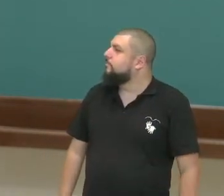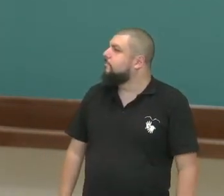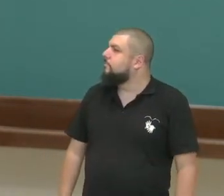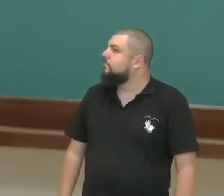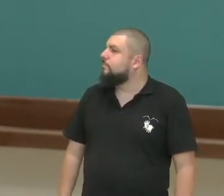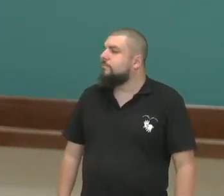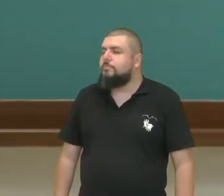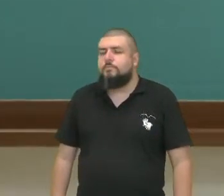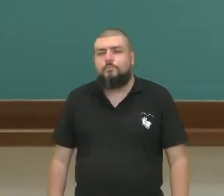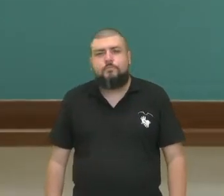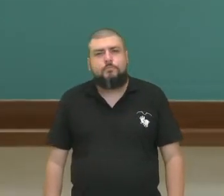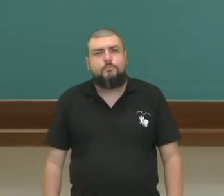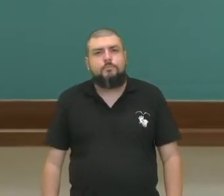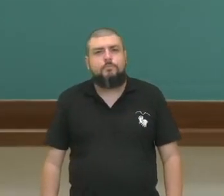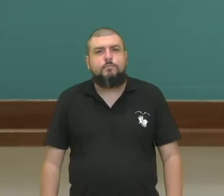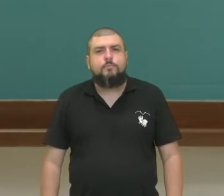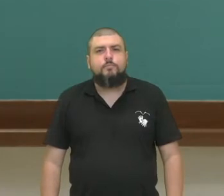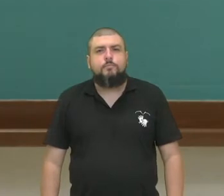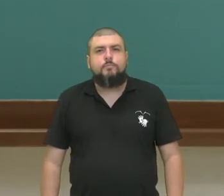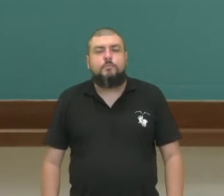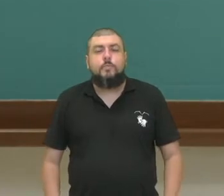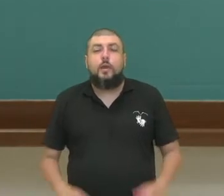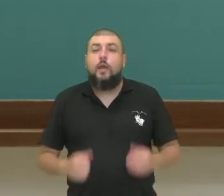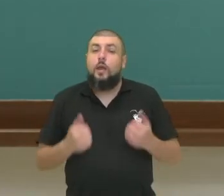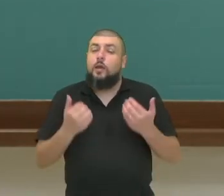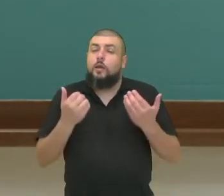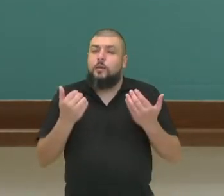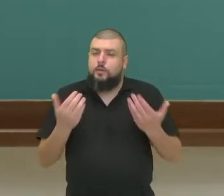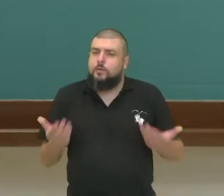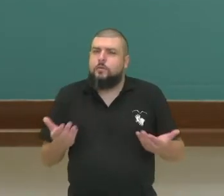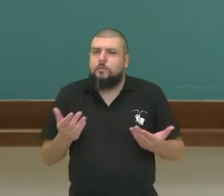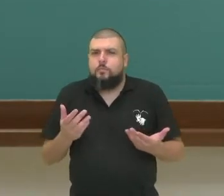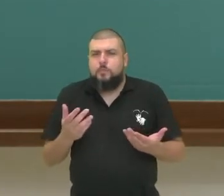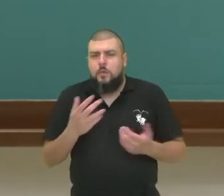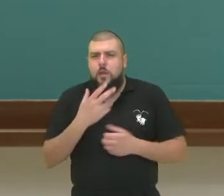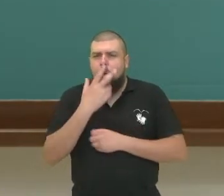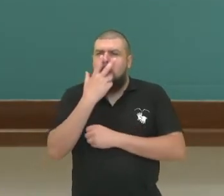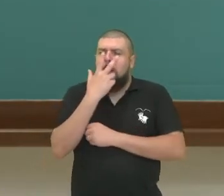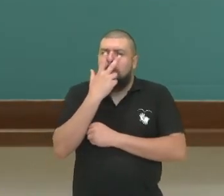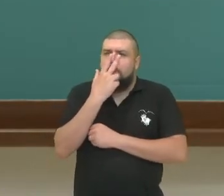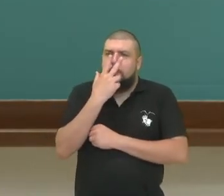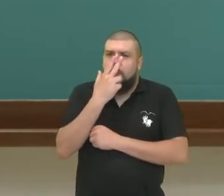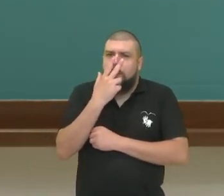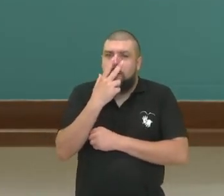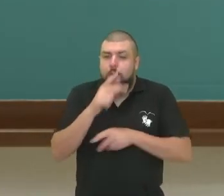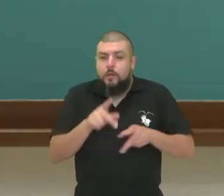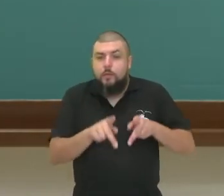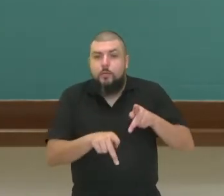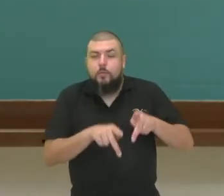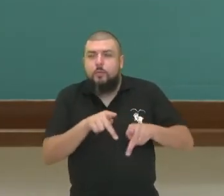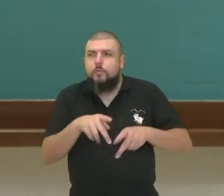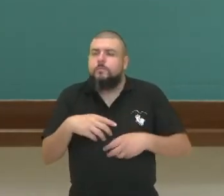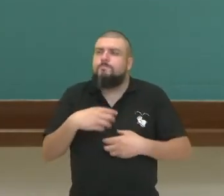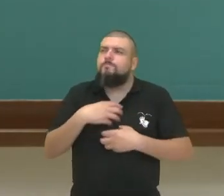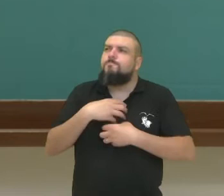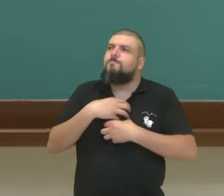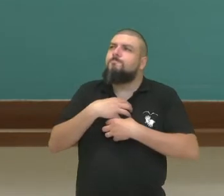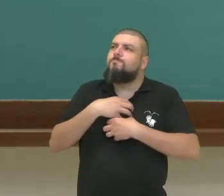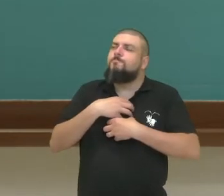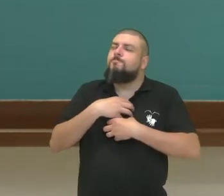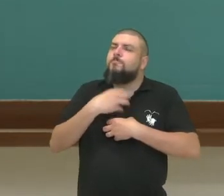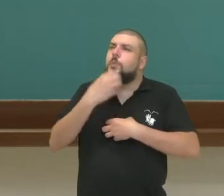frente. Então, tudo isso aí dava até um certo otimismo, que isso vai ser representado na